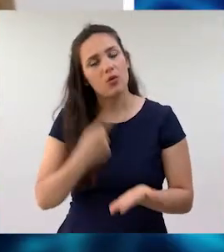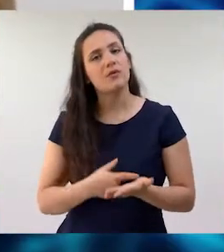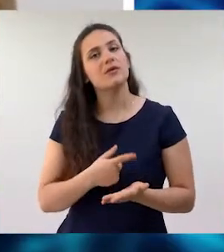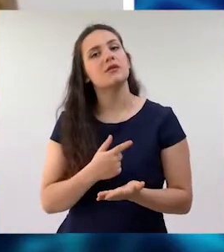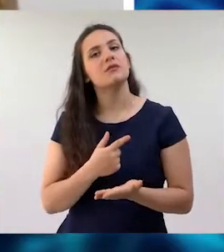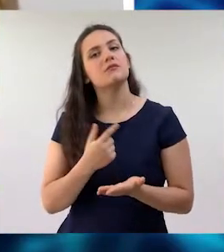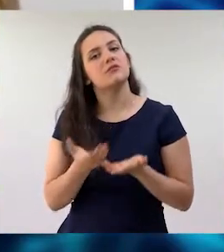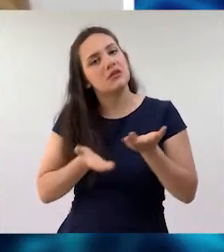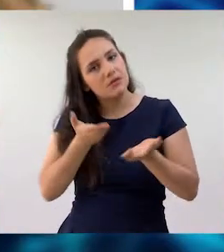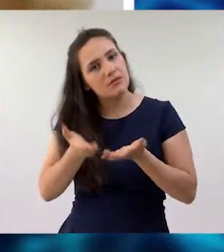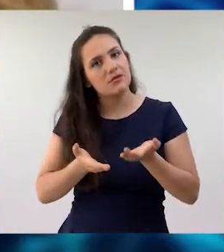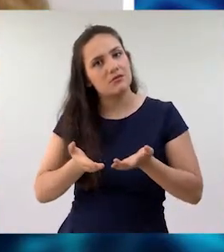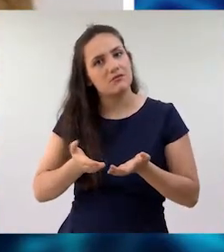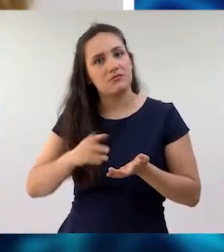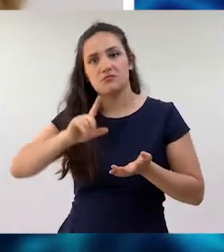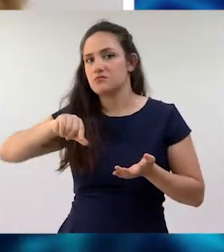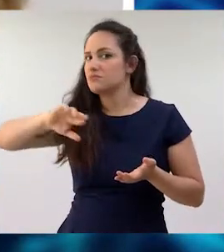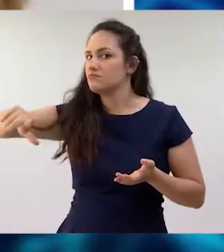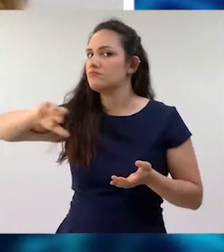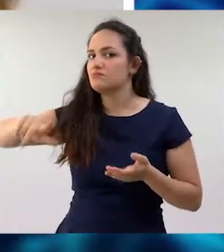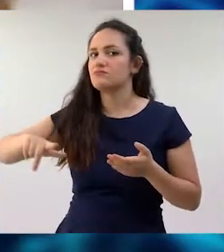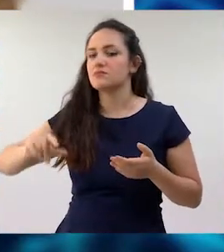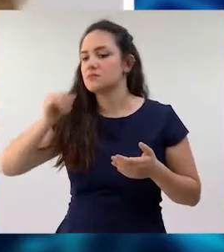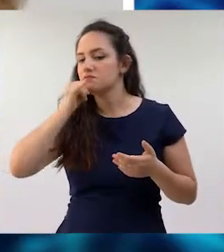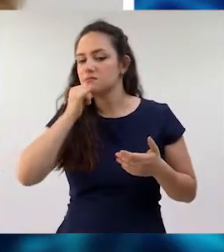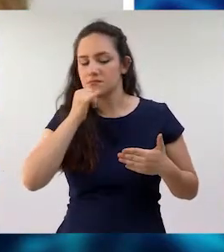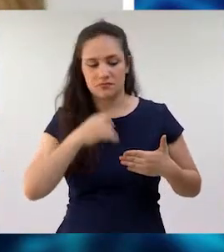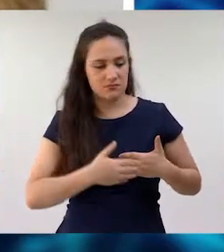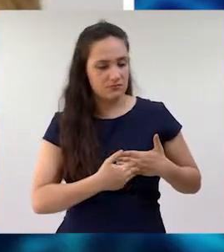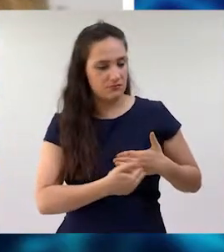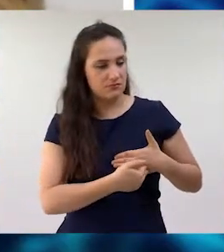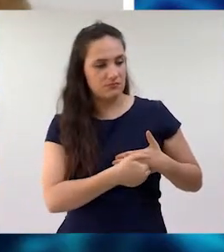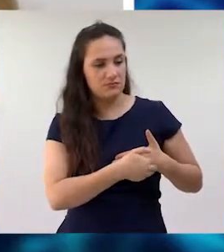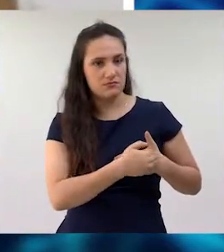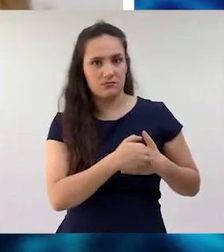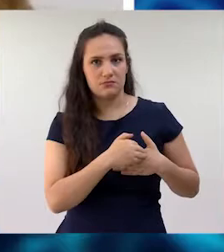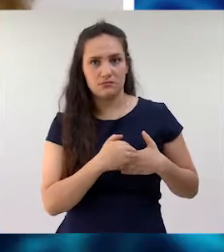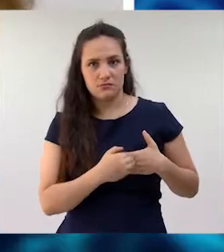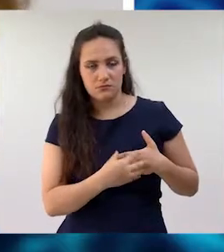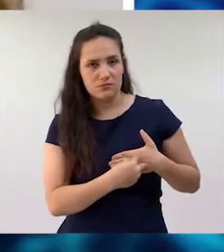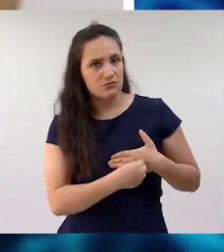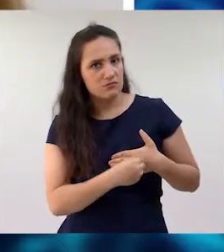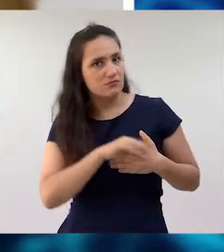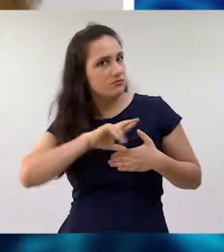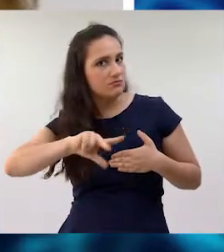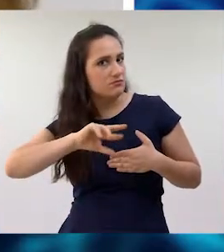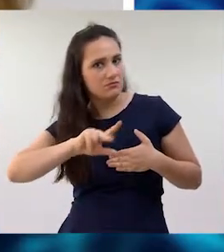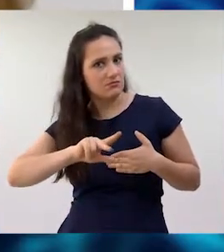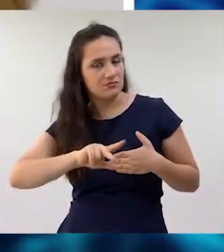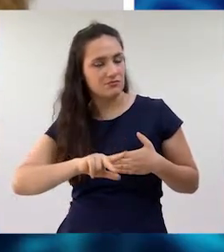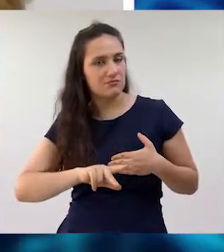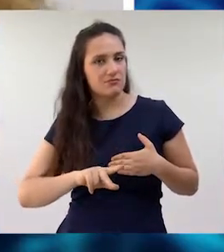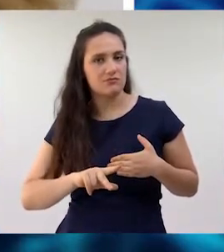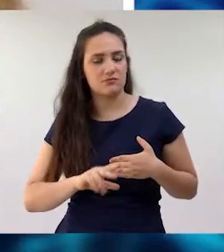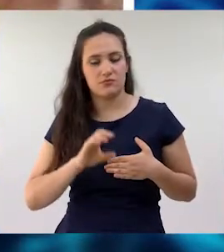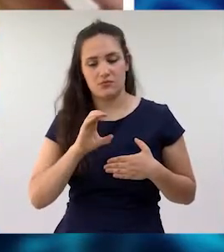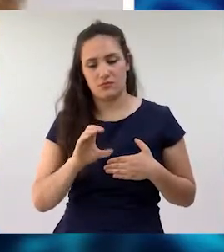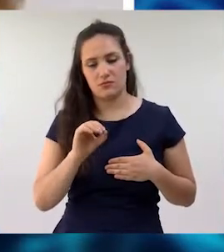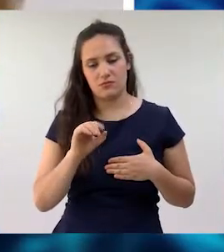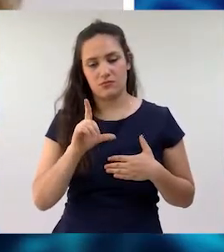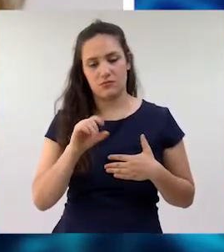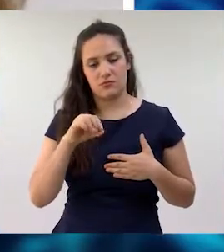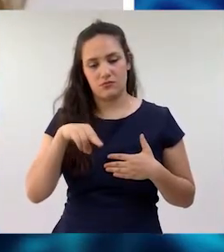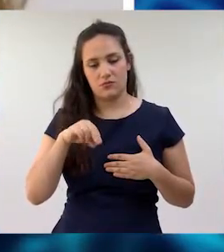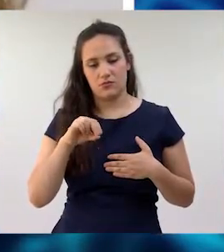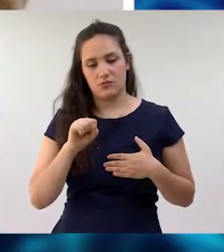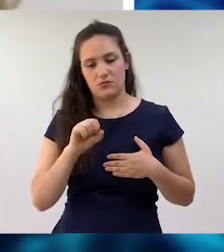programar o tratamento. É diferente de uma mamografia em que nós vamos diagnosticar o câncer numa fase precoce e tratar mais precocemente. Não.